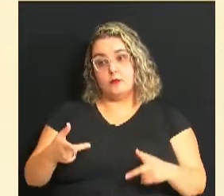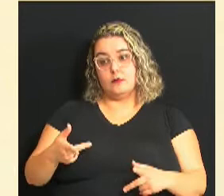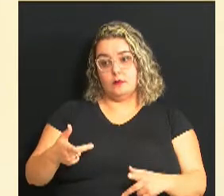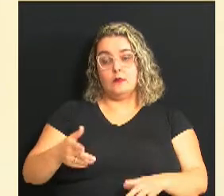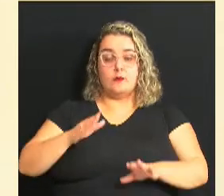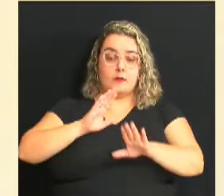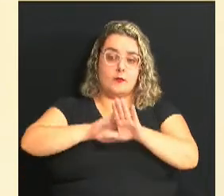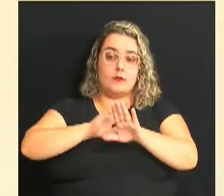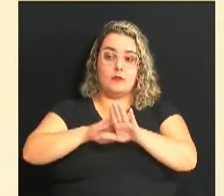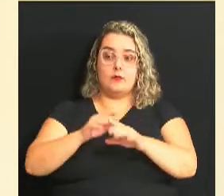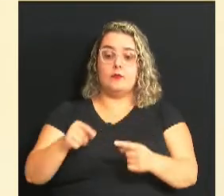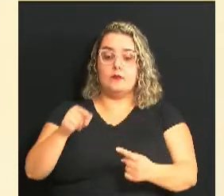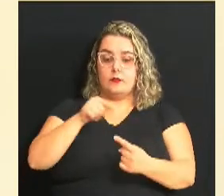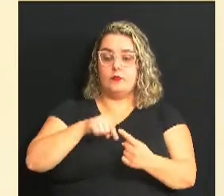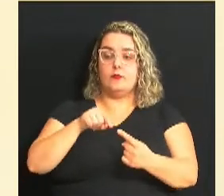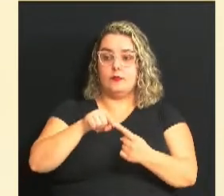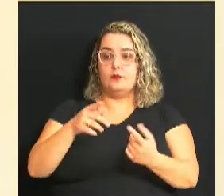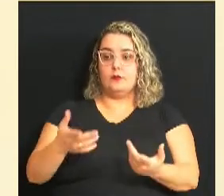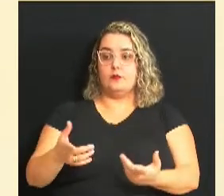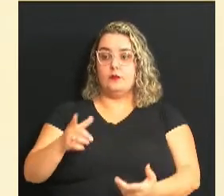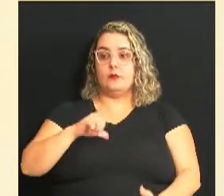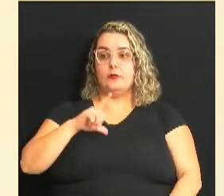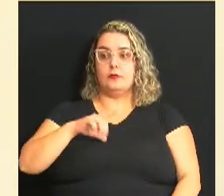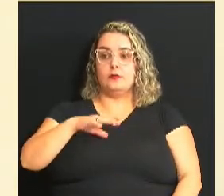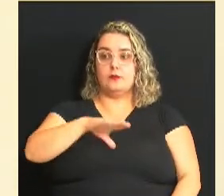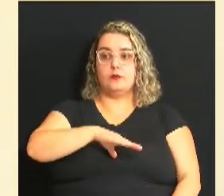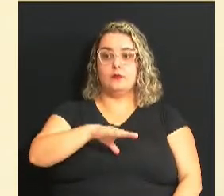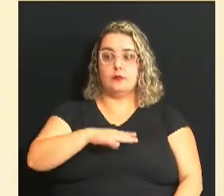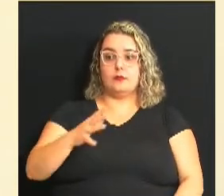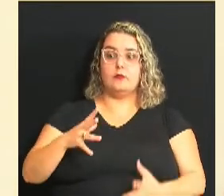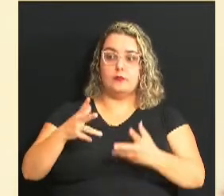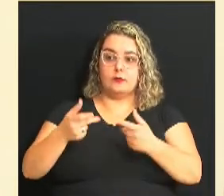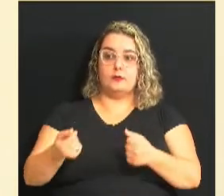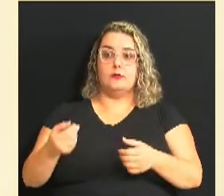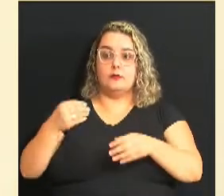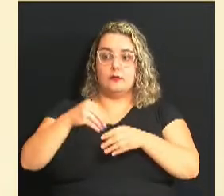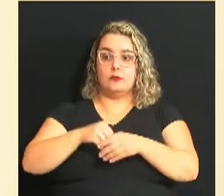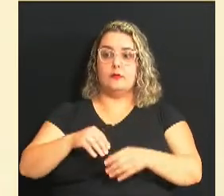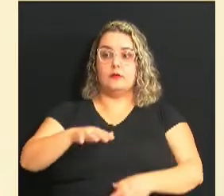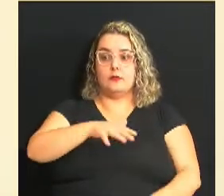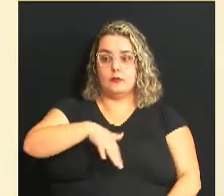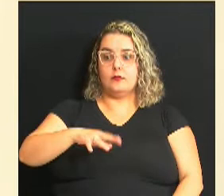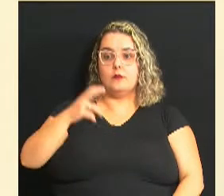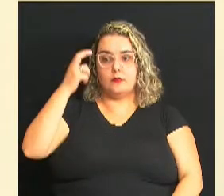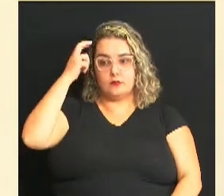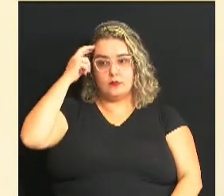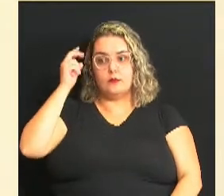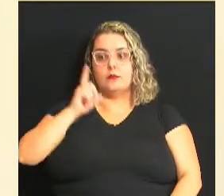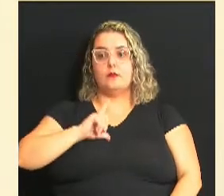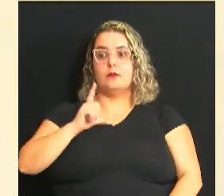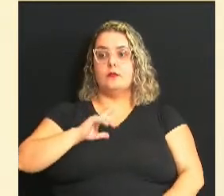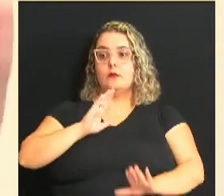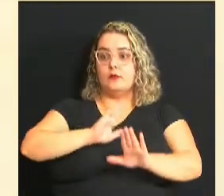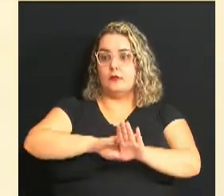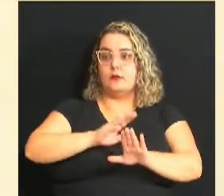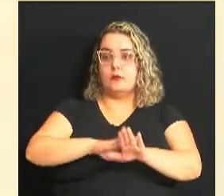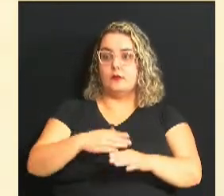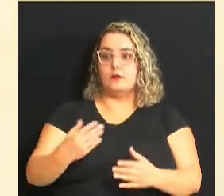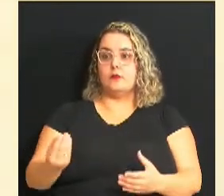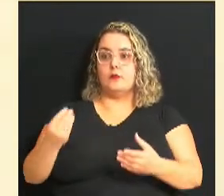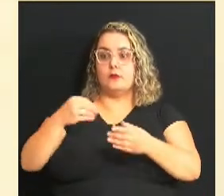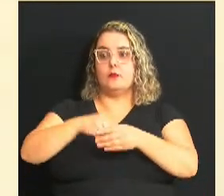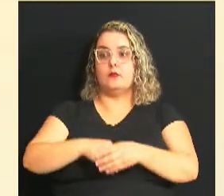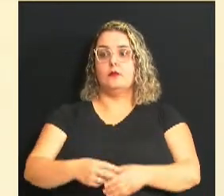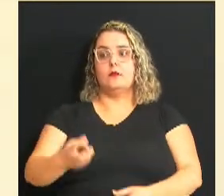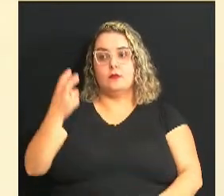na finalidade que eles têm na cidade. Todos eles aí estão dentro do setor cultural, têm suas funções dentro da cultura, como